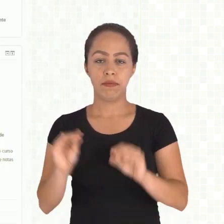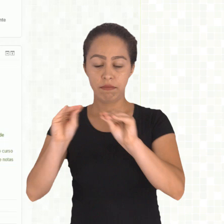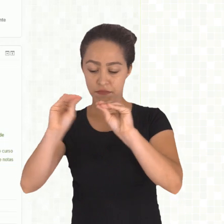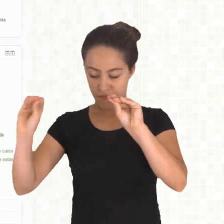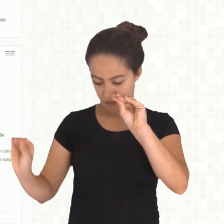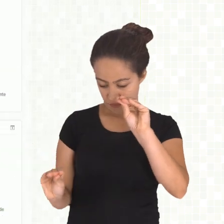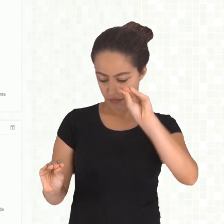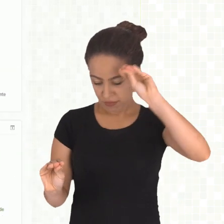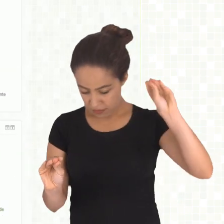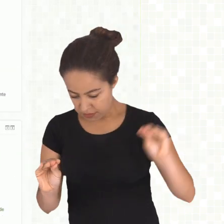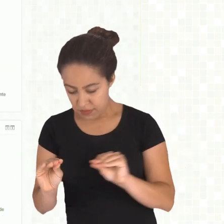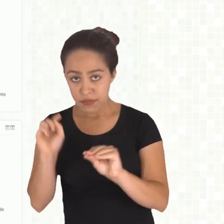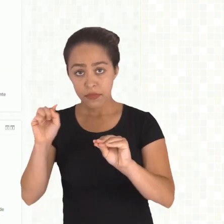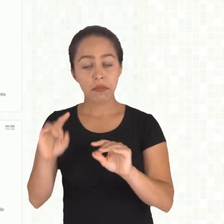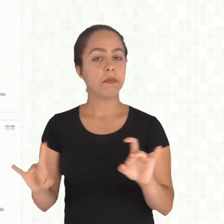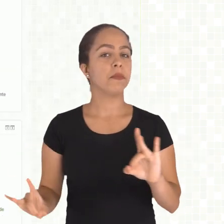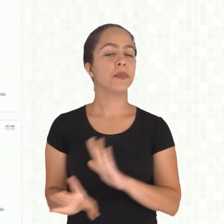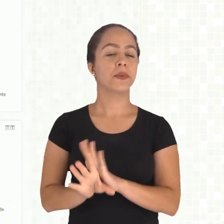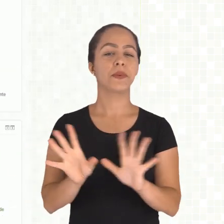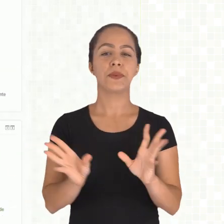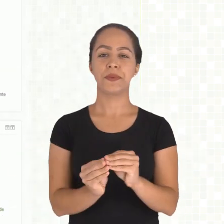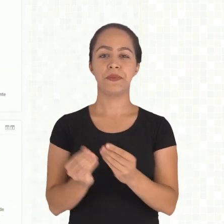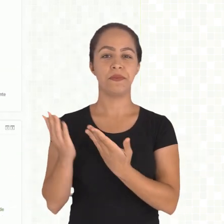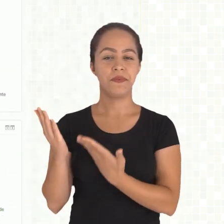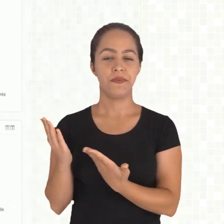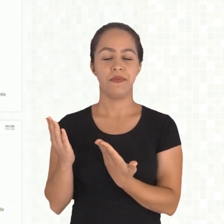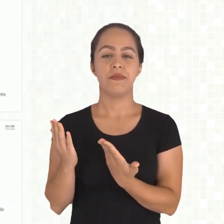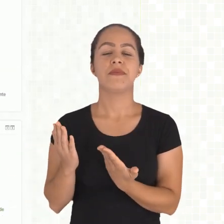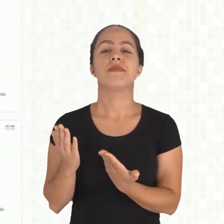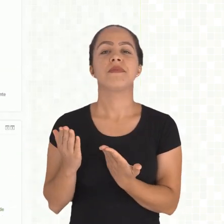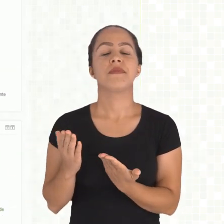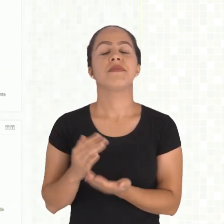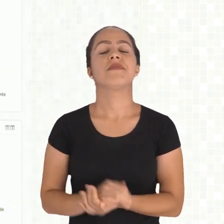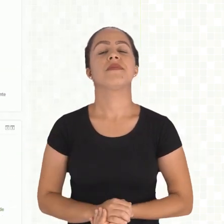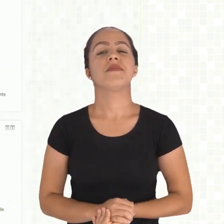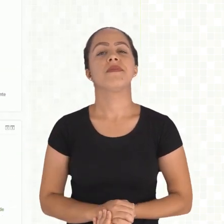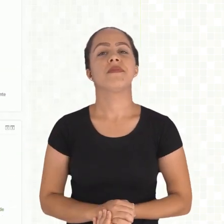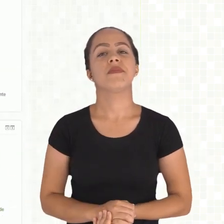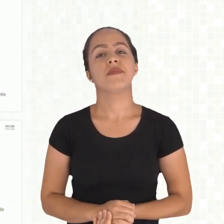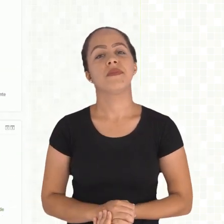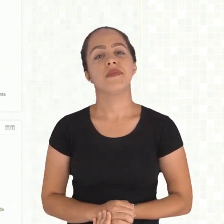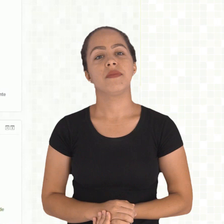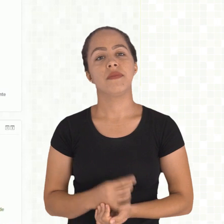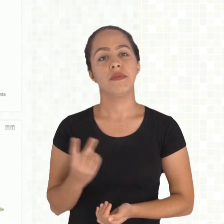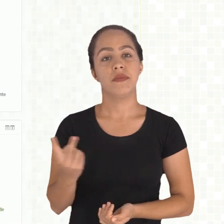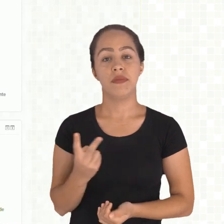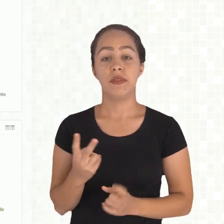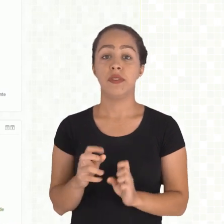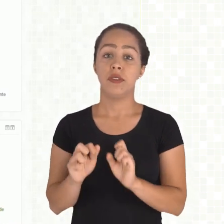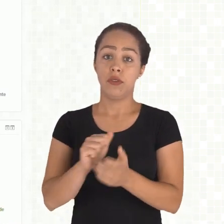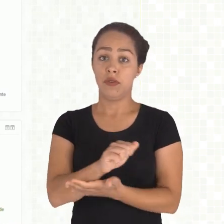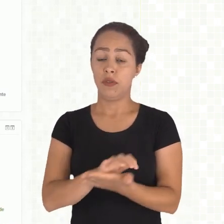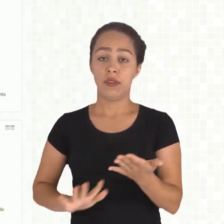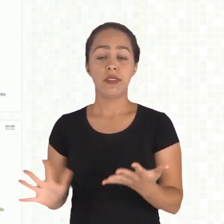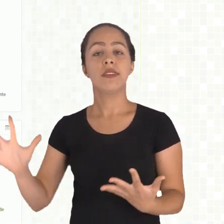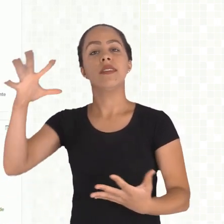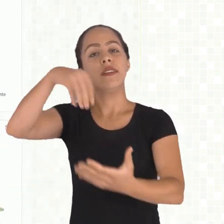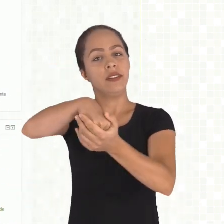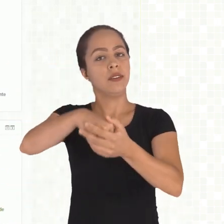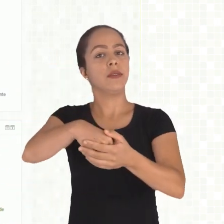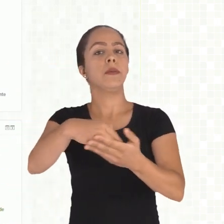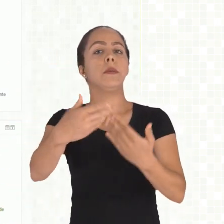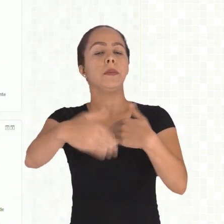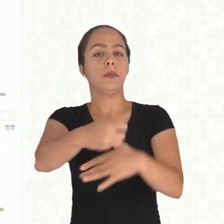É só colocar para dentro de prova 1. Pronto. Agora, as duas atividades estão dentro dessa categoria prova